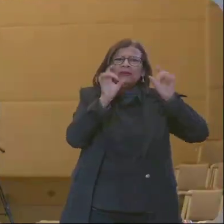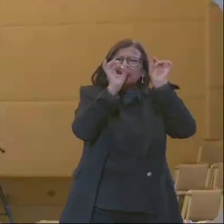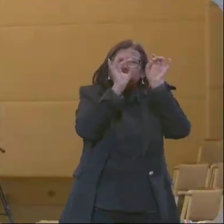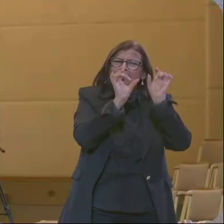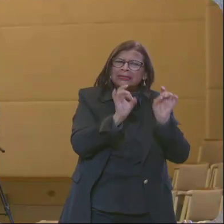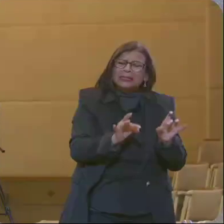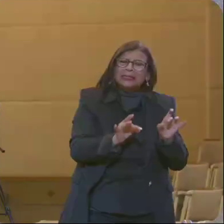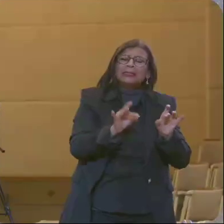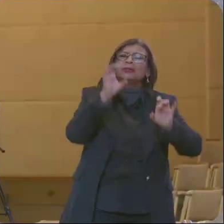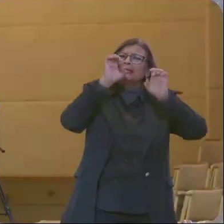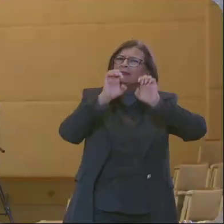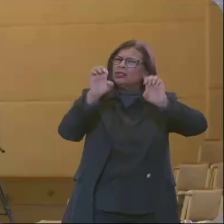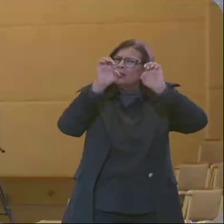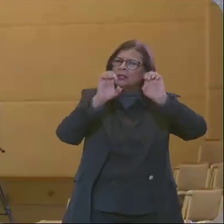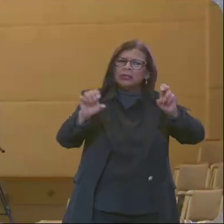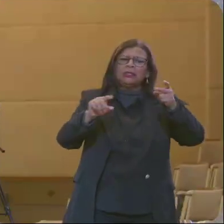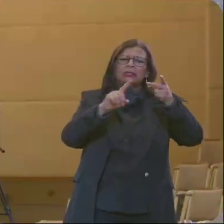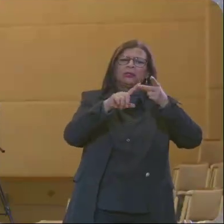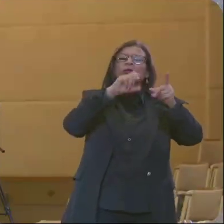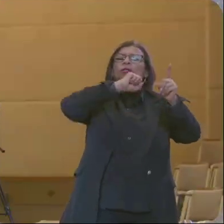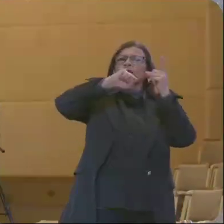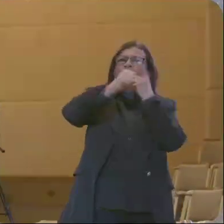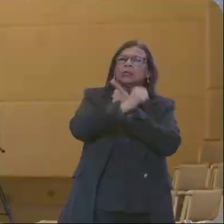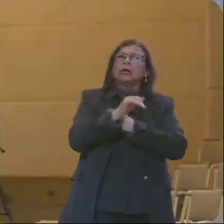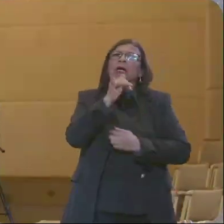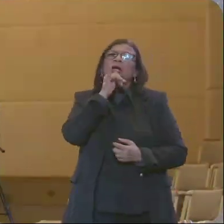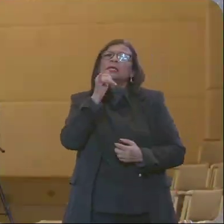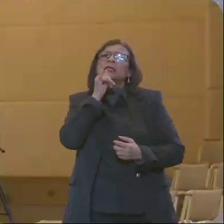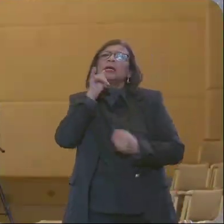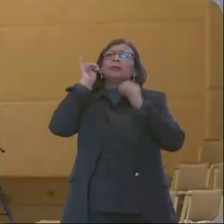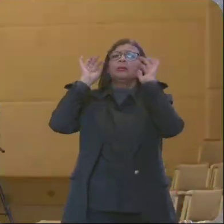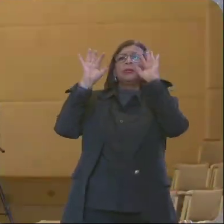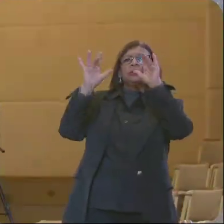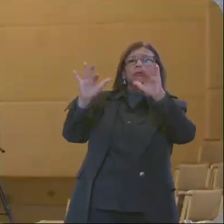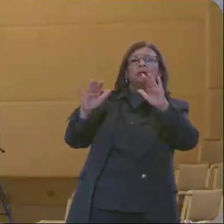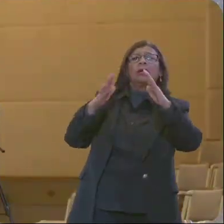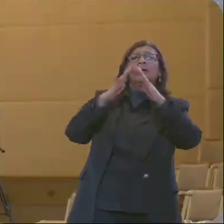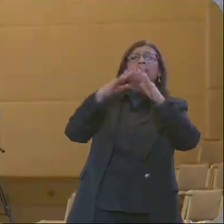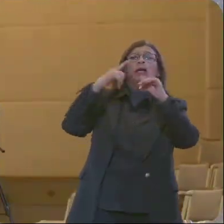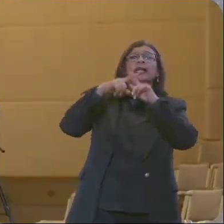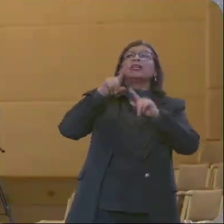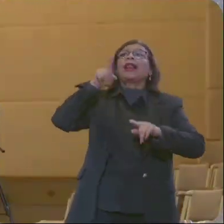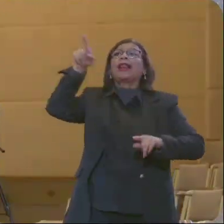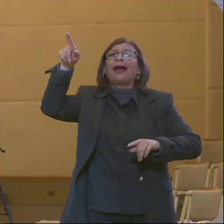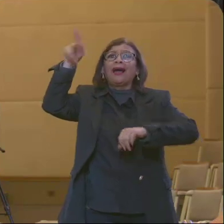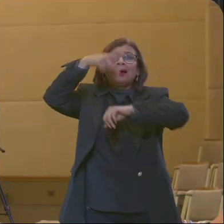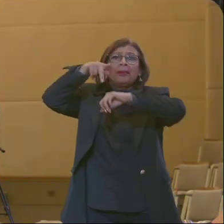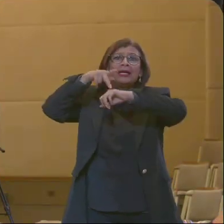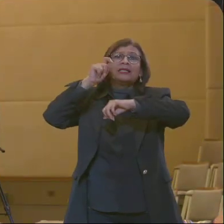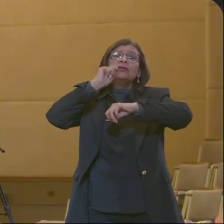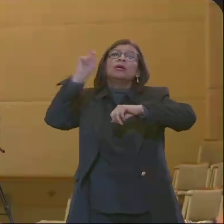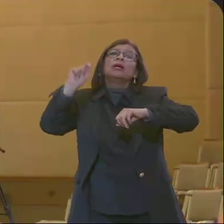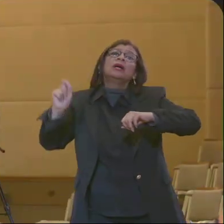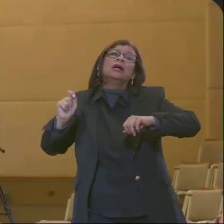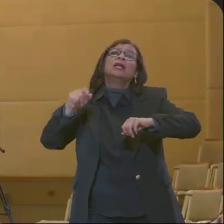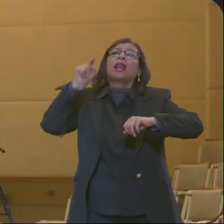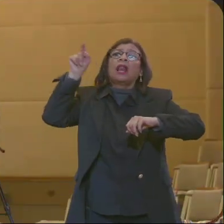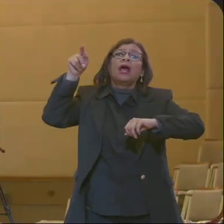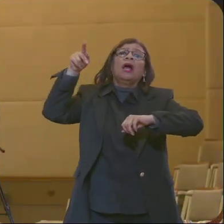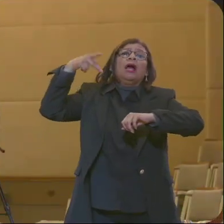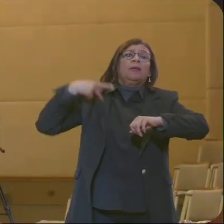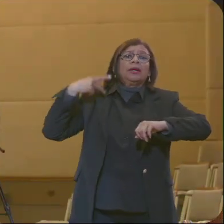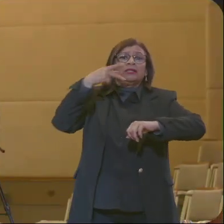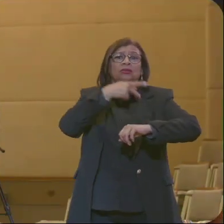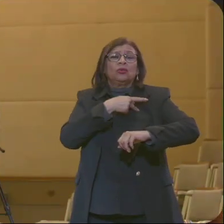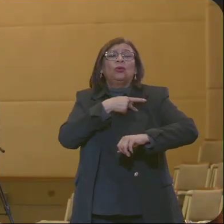específicos, às vezes evangelístico, social, como, por exemplo, abençoar as igrejas lá na Ucrânia, os pastores lá na Ucrânia que têm